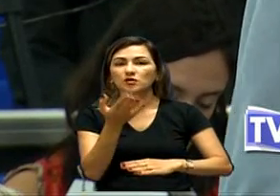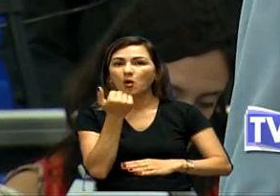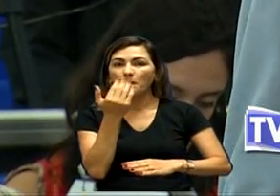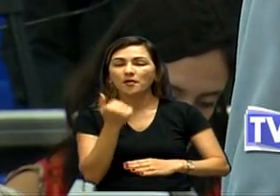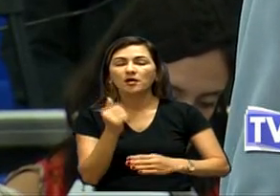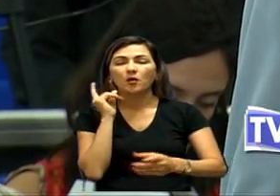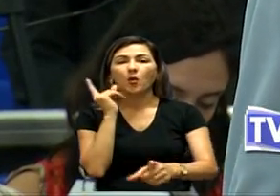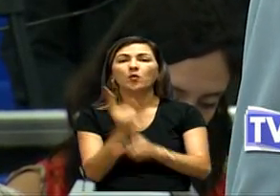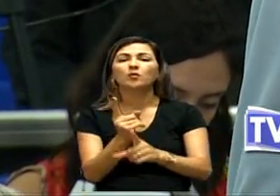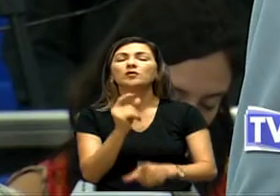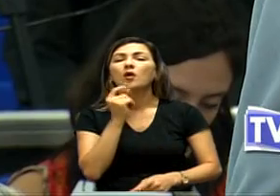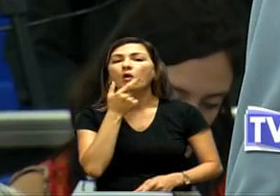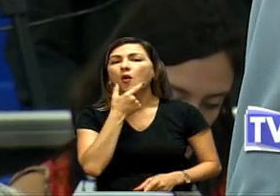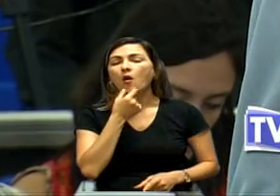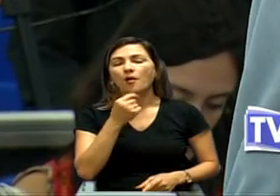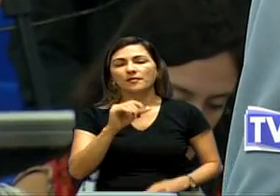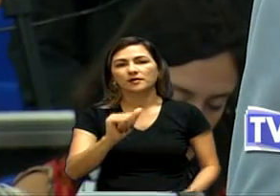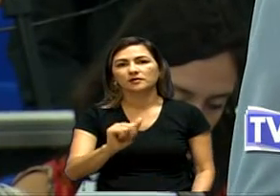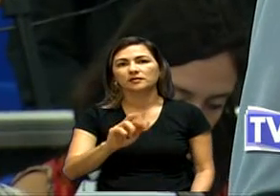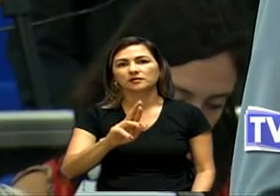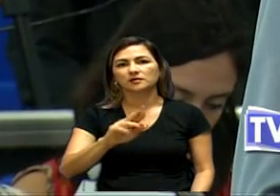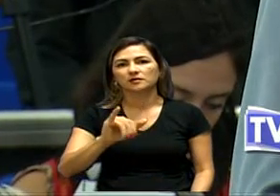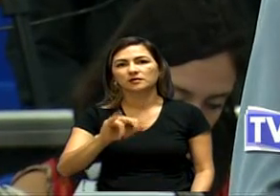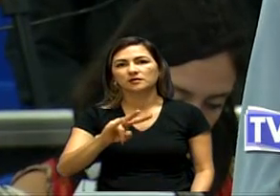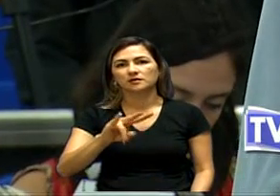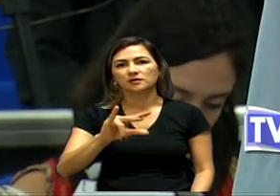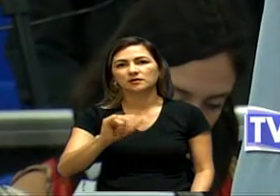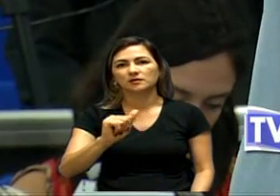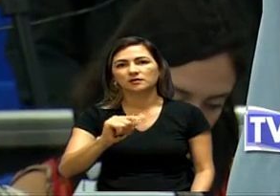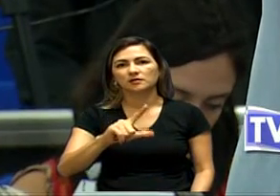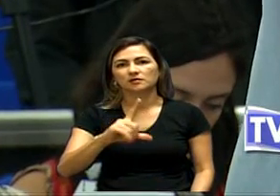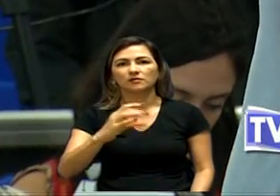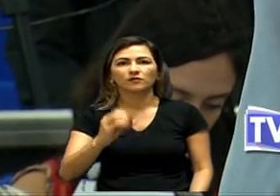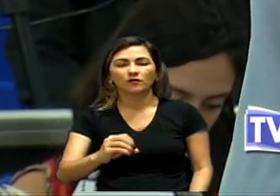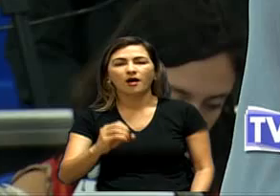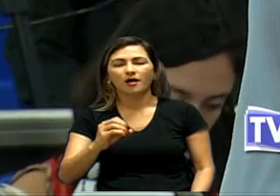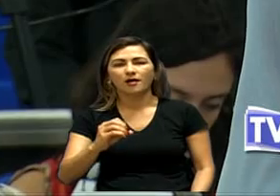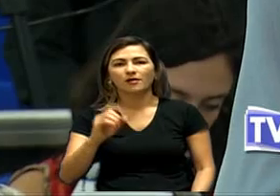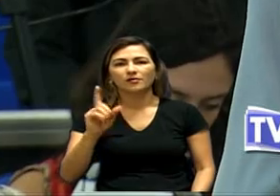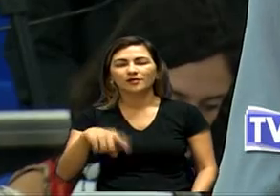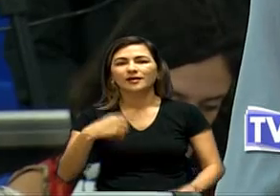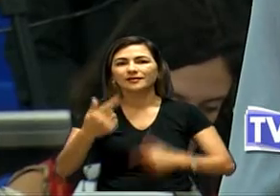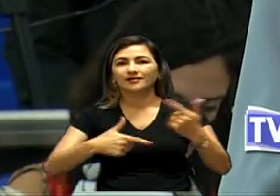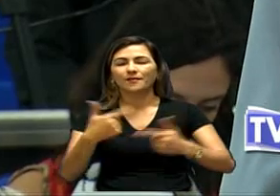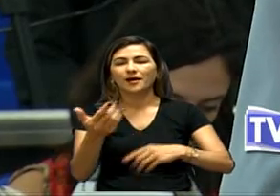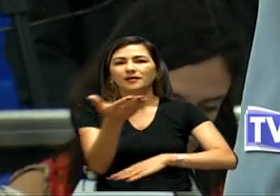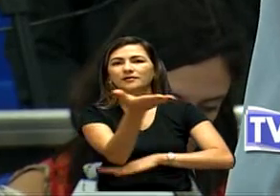Arivaldo Marques. É um garçom mais conhecido como Mari, conhece nossa Câmara